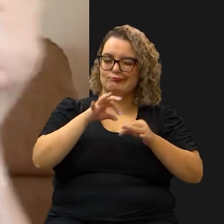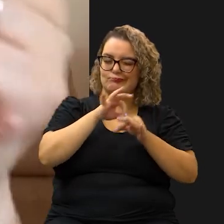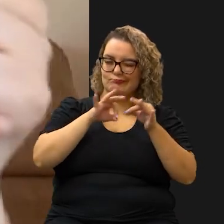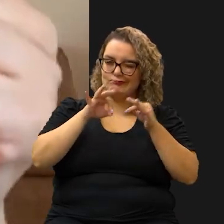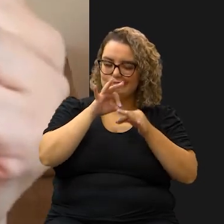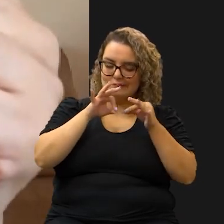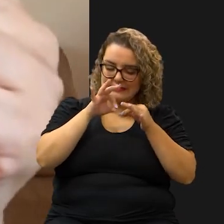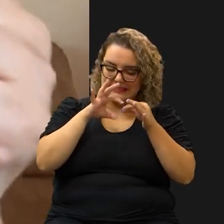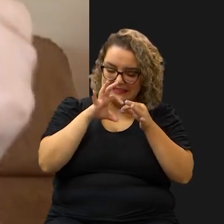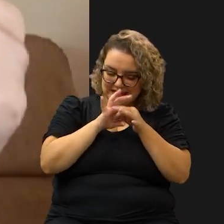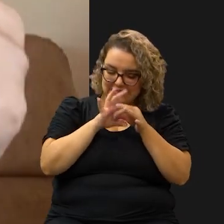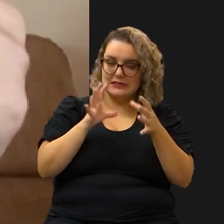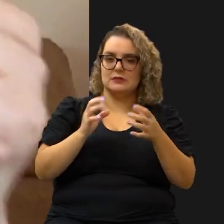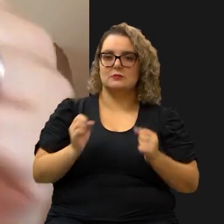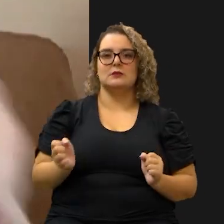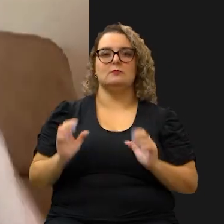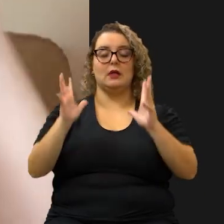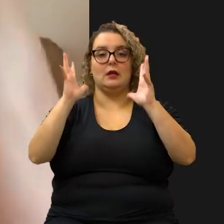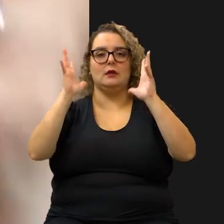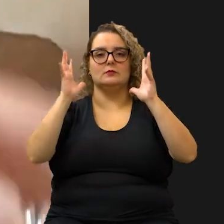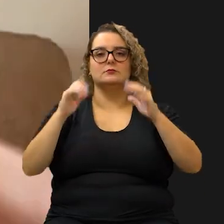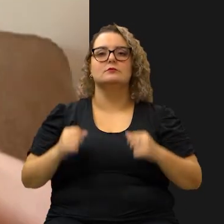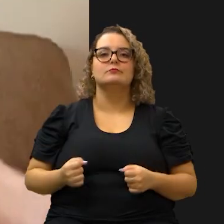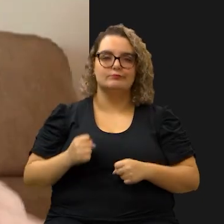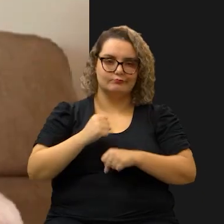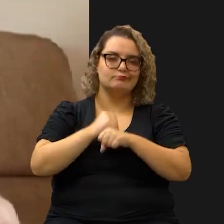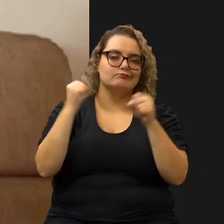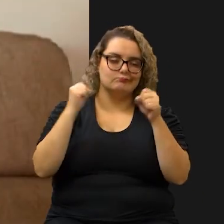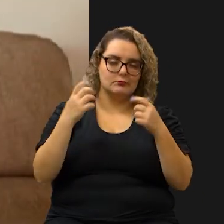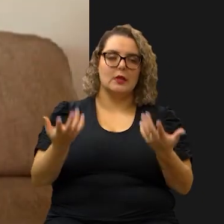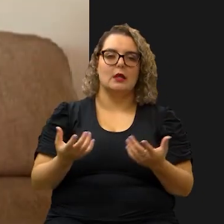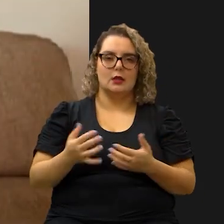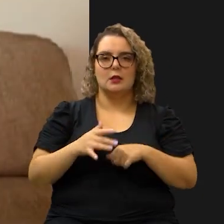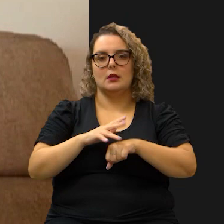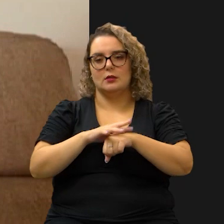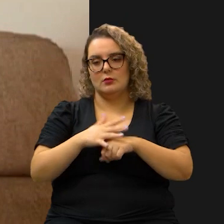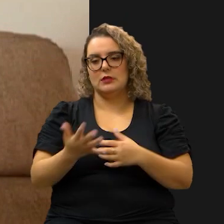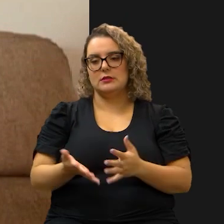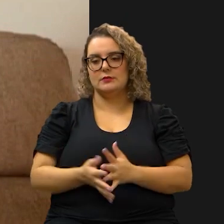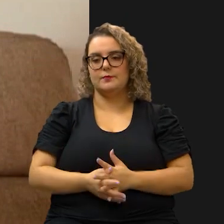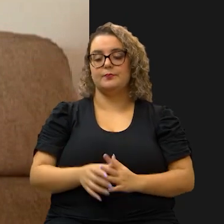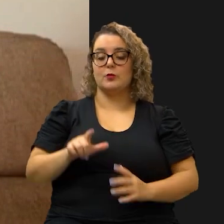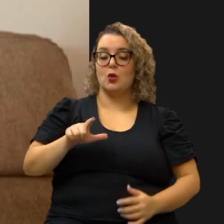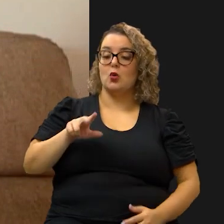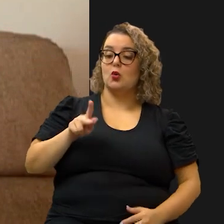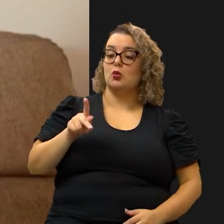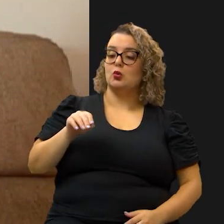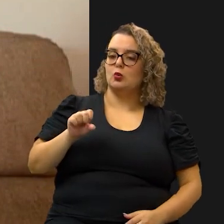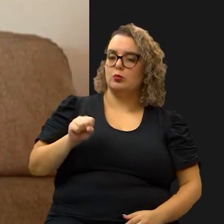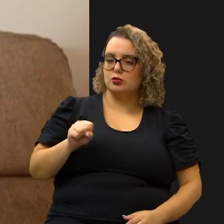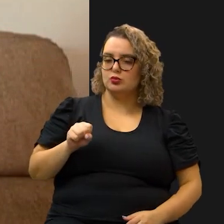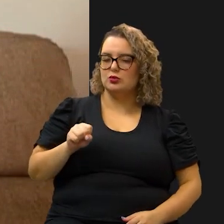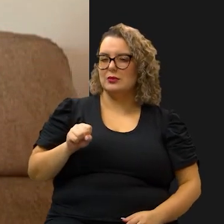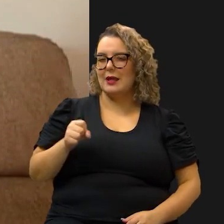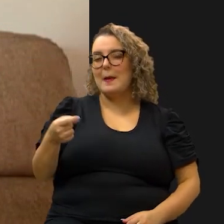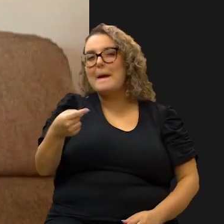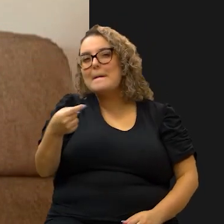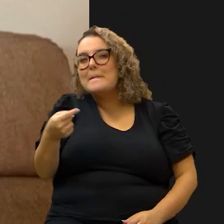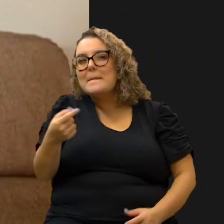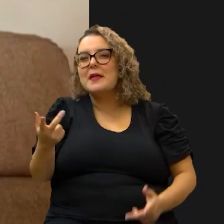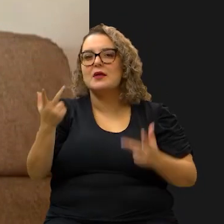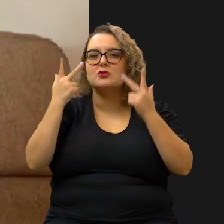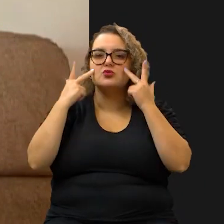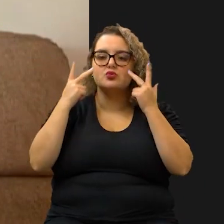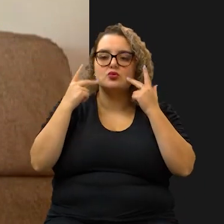ligue esse genezinho para despertar a doença, entendeu? Para acabar desencadeando a doença. O lúpus, ele já